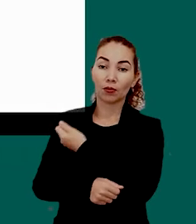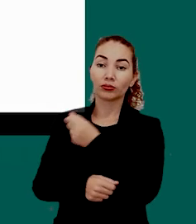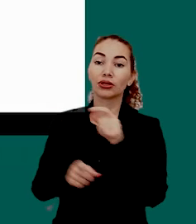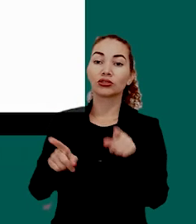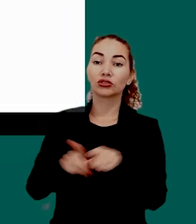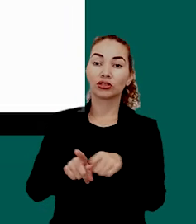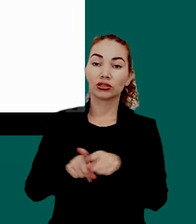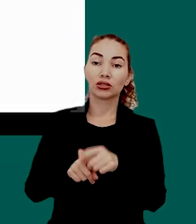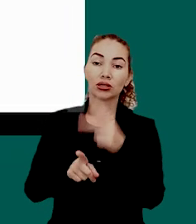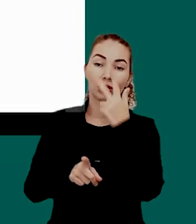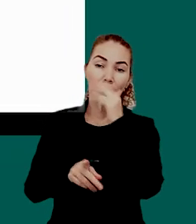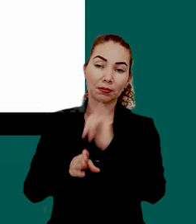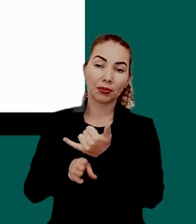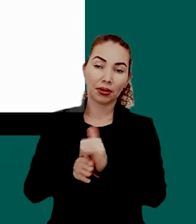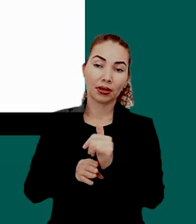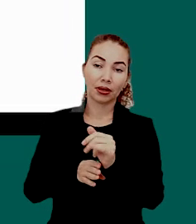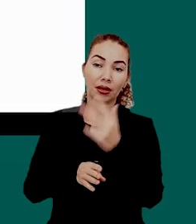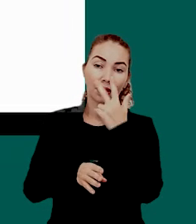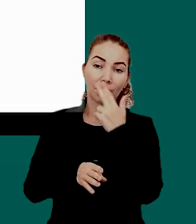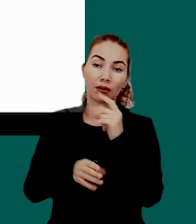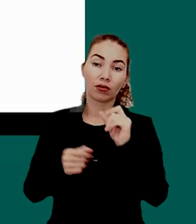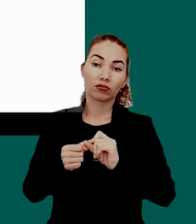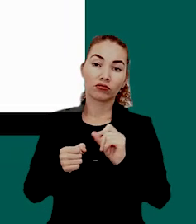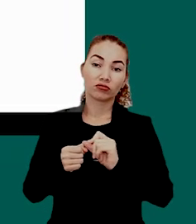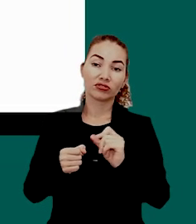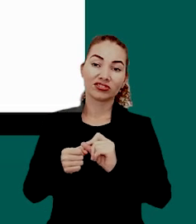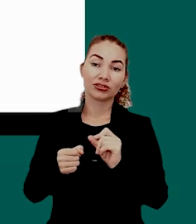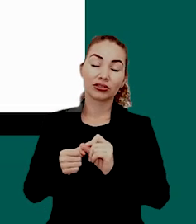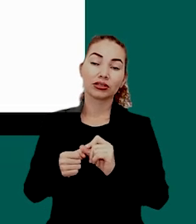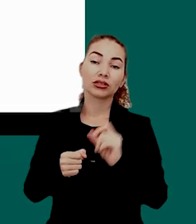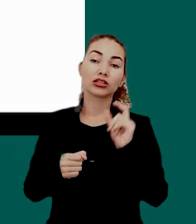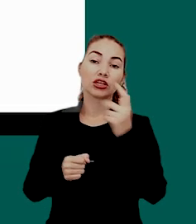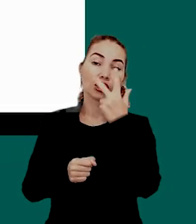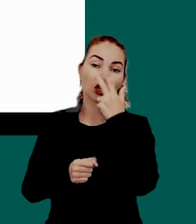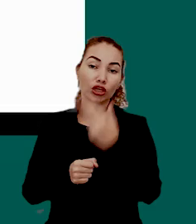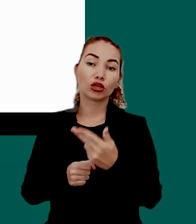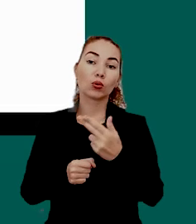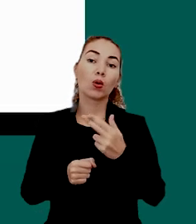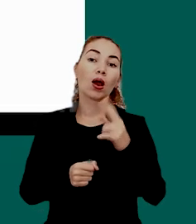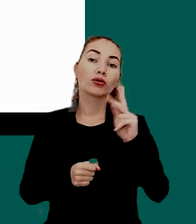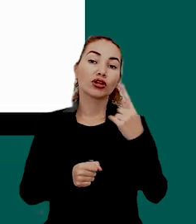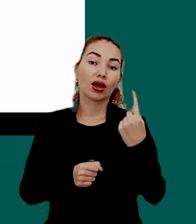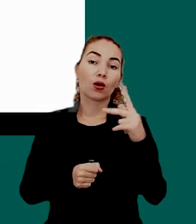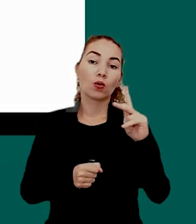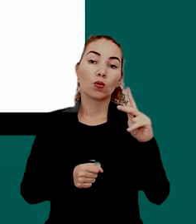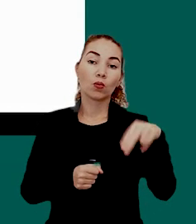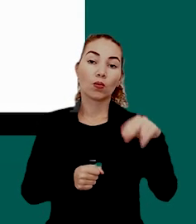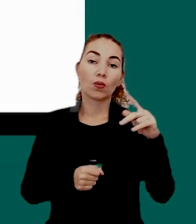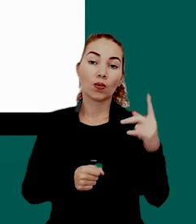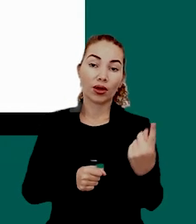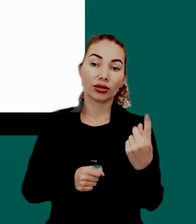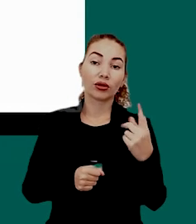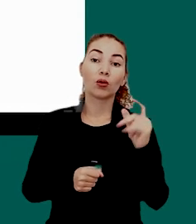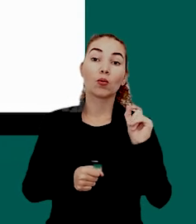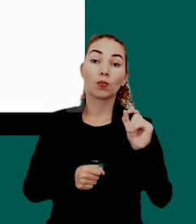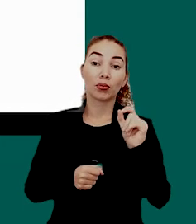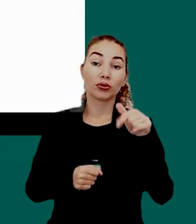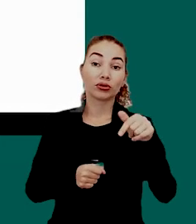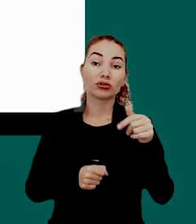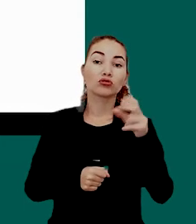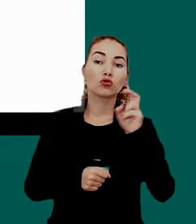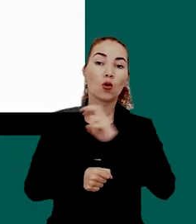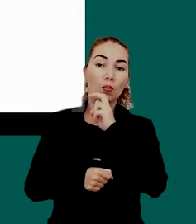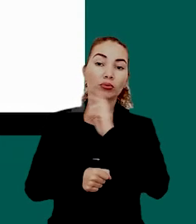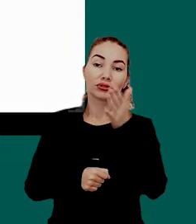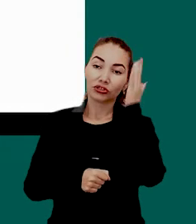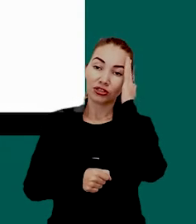uma estratégia semelhante adotada na utilizada para vacina de influenza, por isso o Butantan já domina bem, né, essa tecnologia. Vantagem